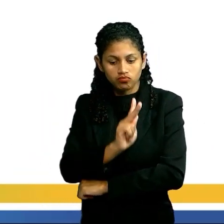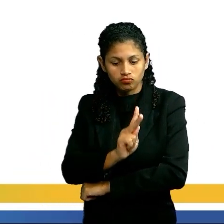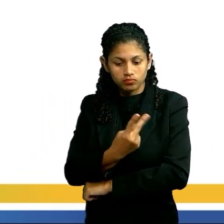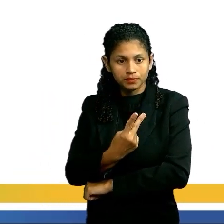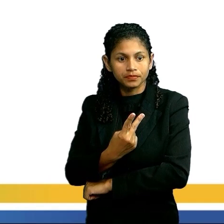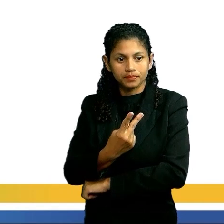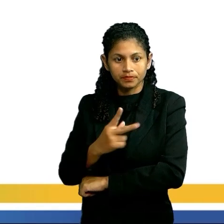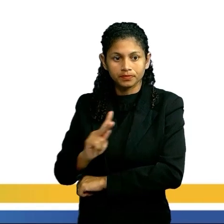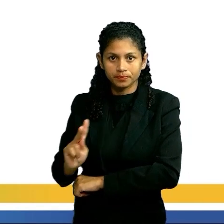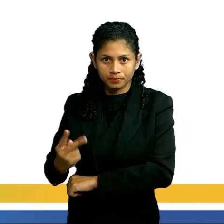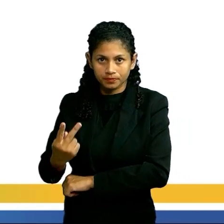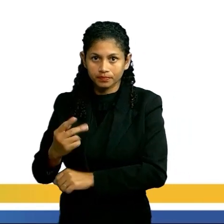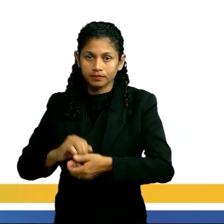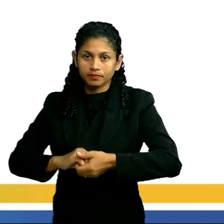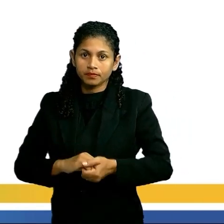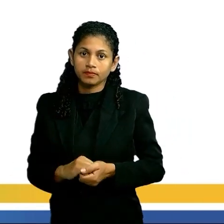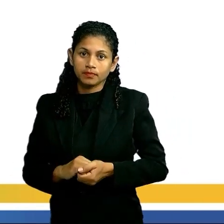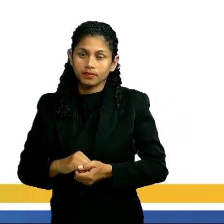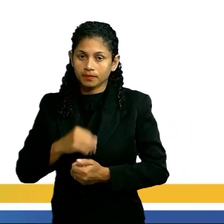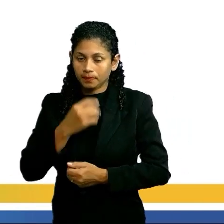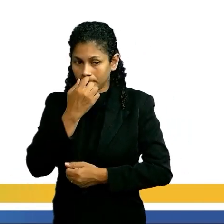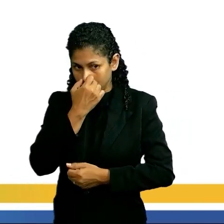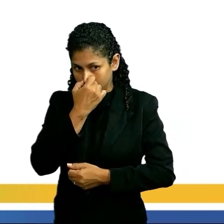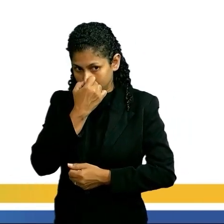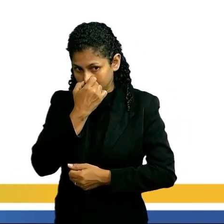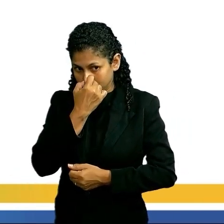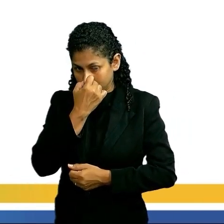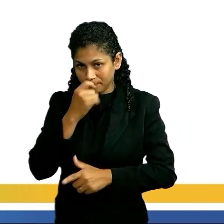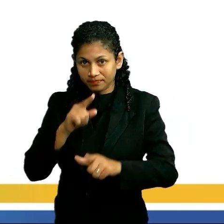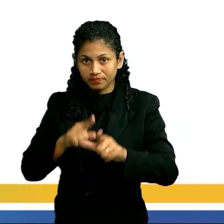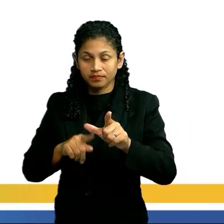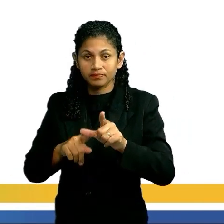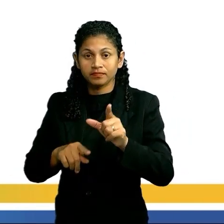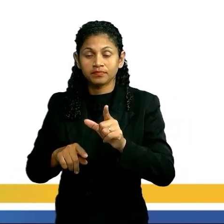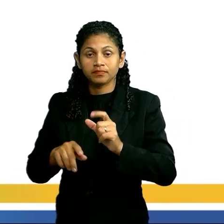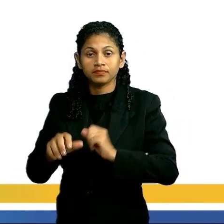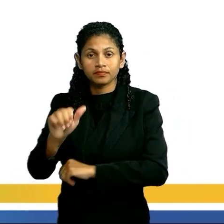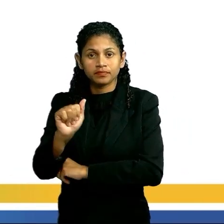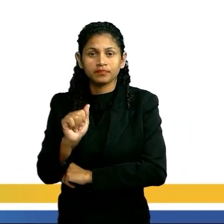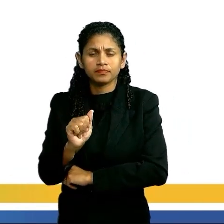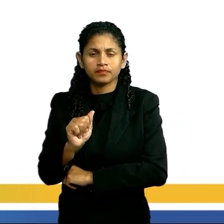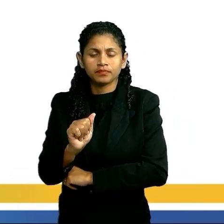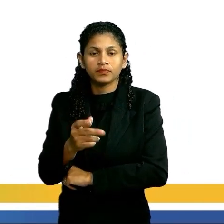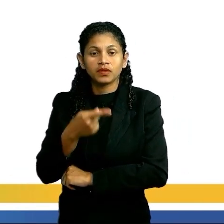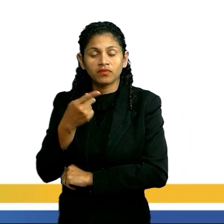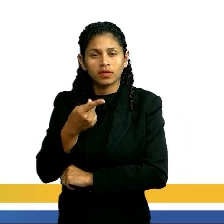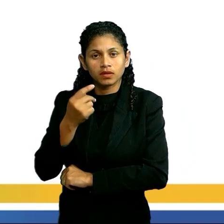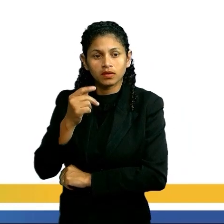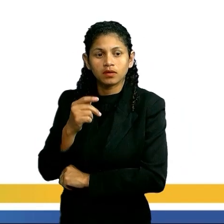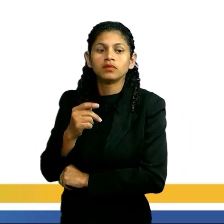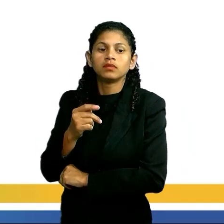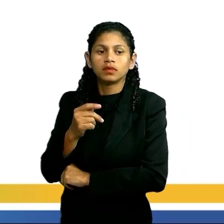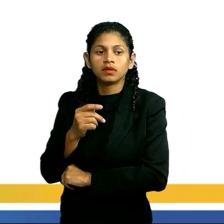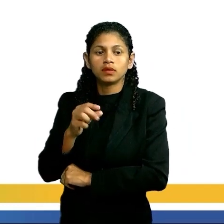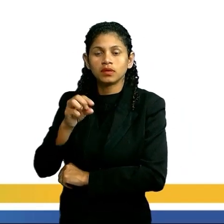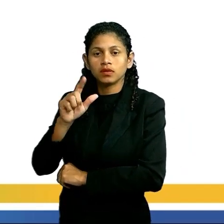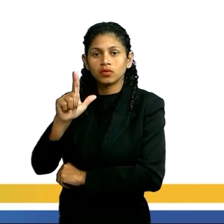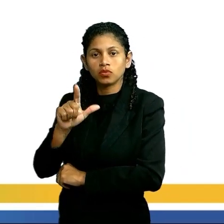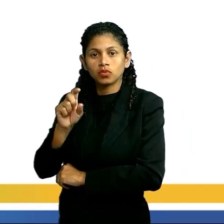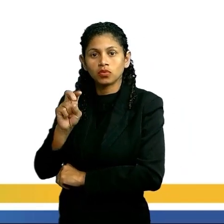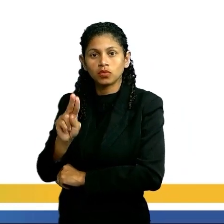Tranquilo? Então vamos lá. A alternativa A, ela diz que essa molécula de luminol